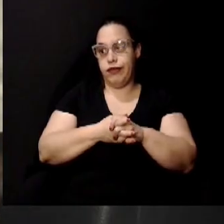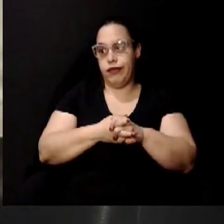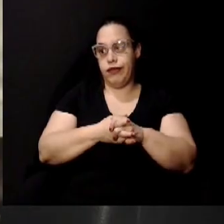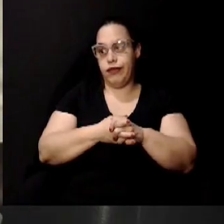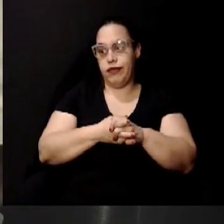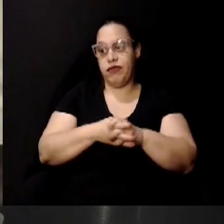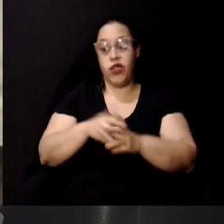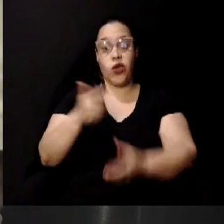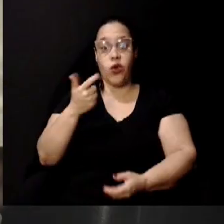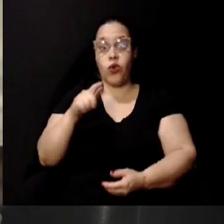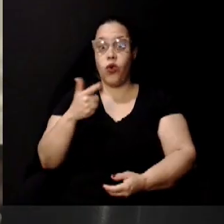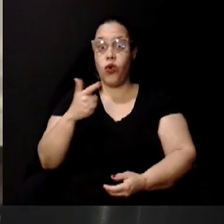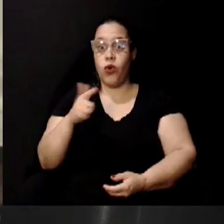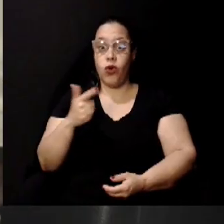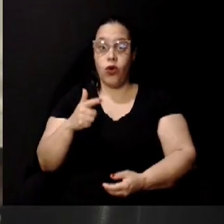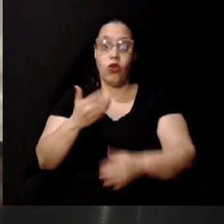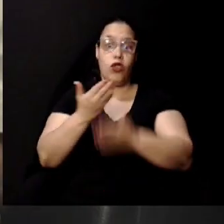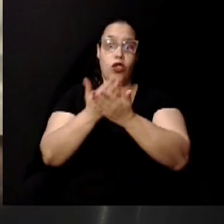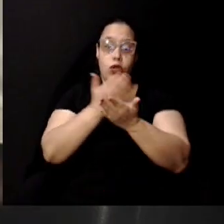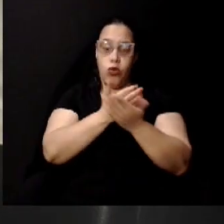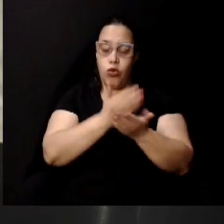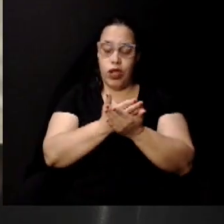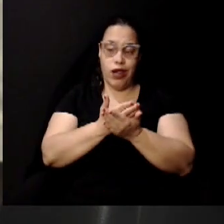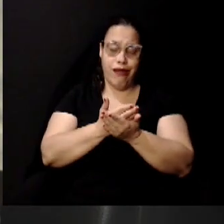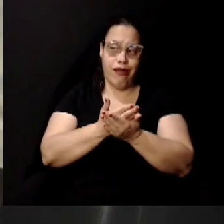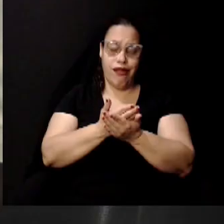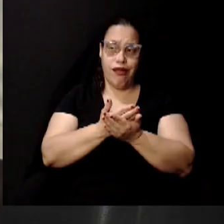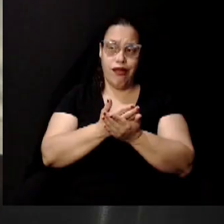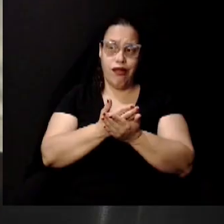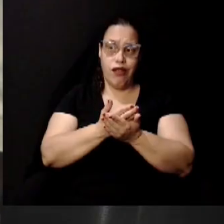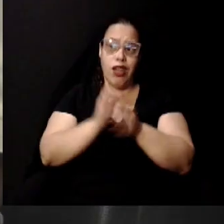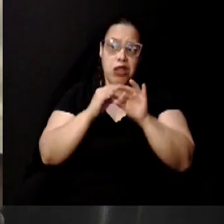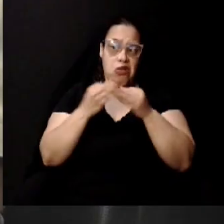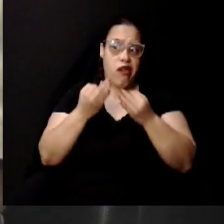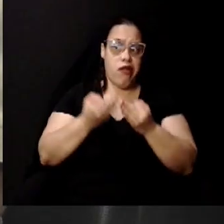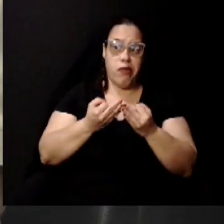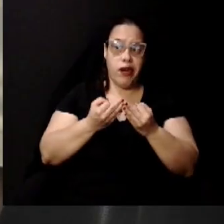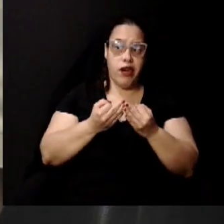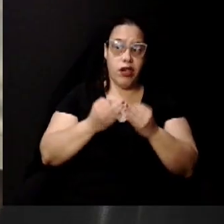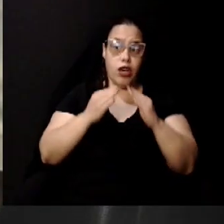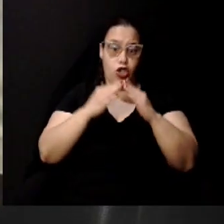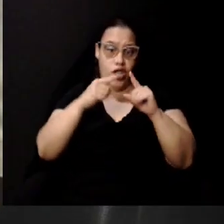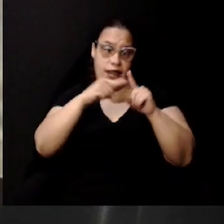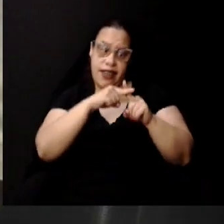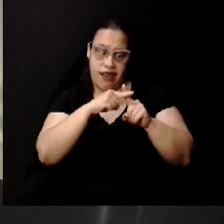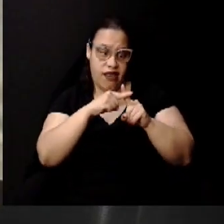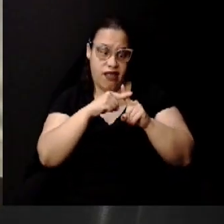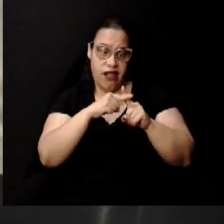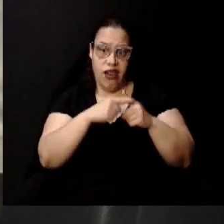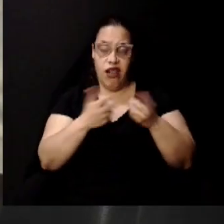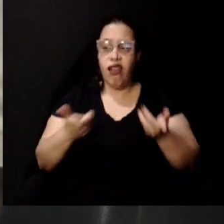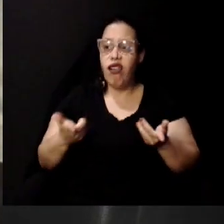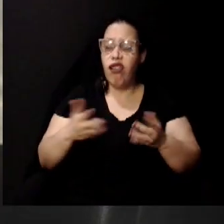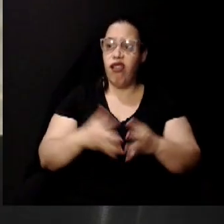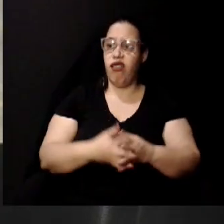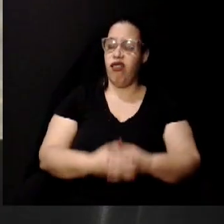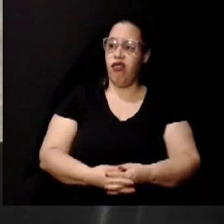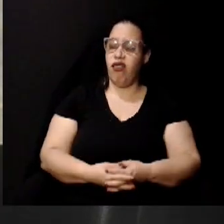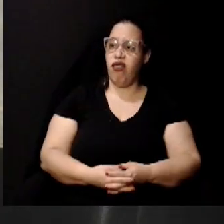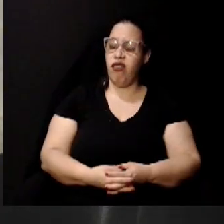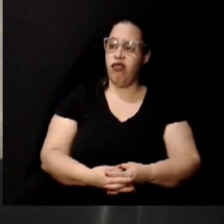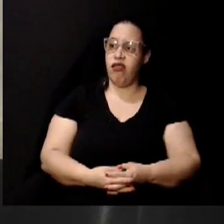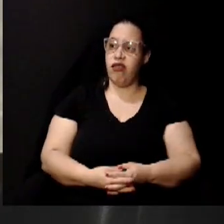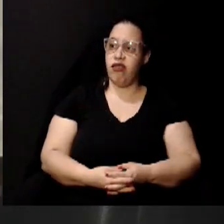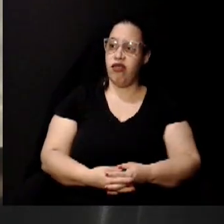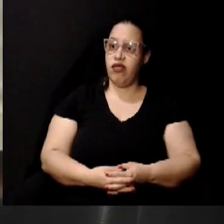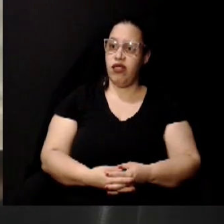condição de estudar, de estar com a família, de ir na igreja, quer dizer, as pessoas têm que ter o direito